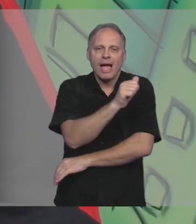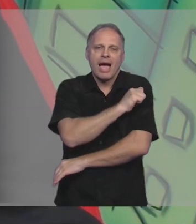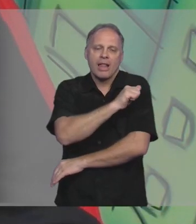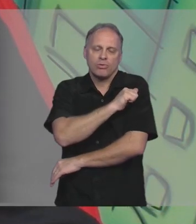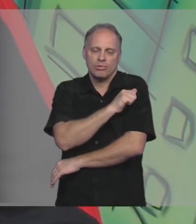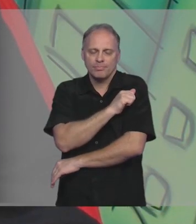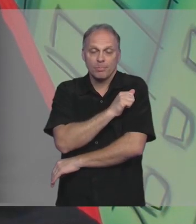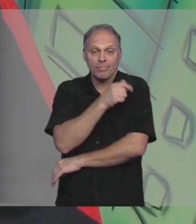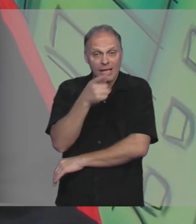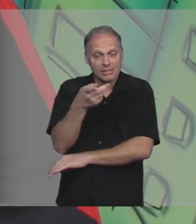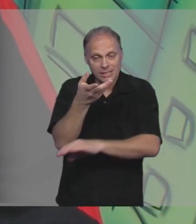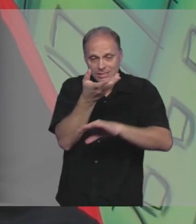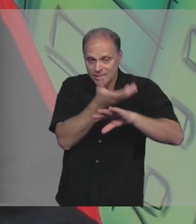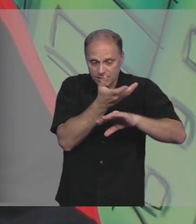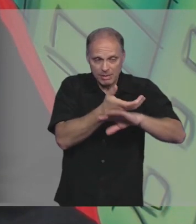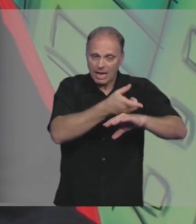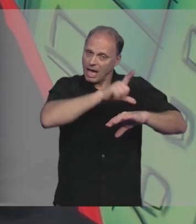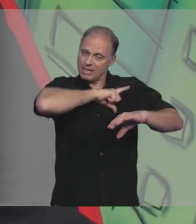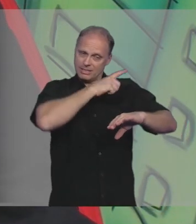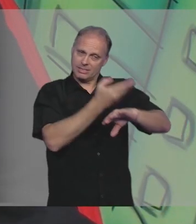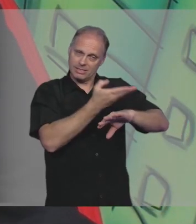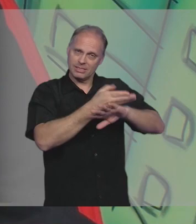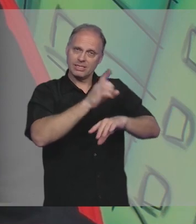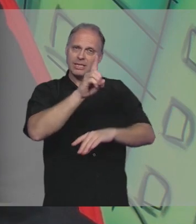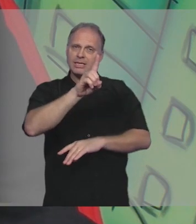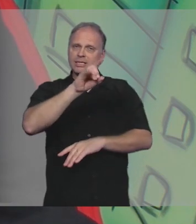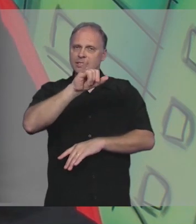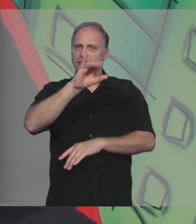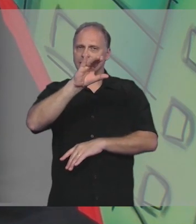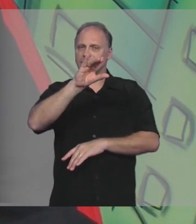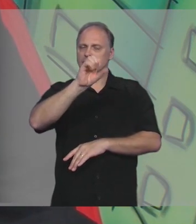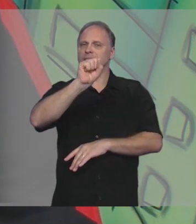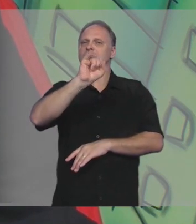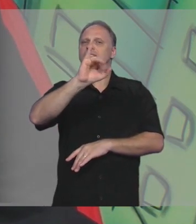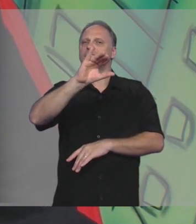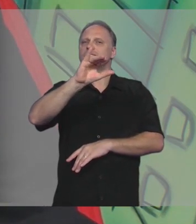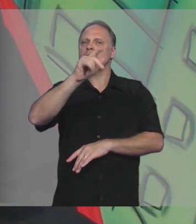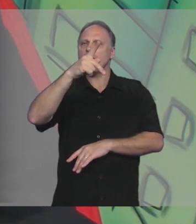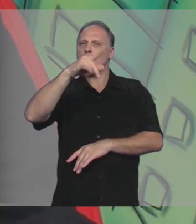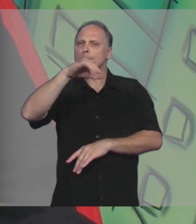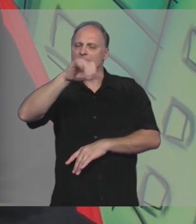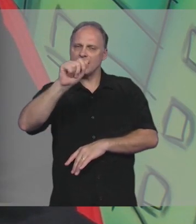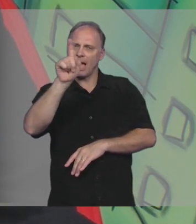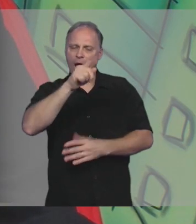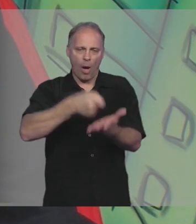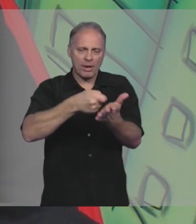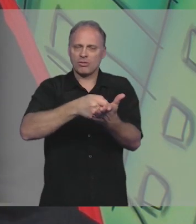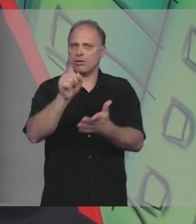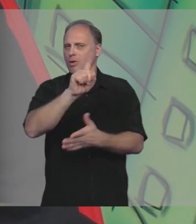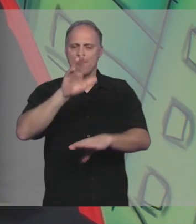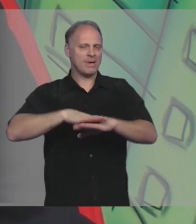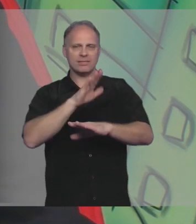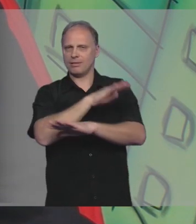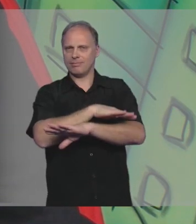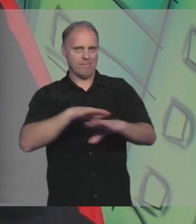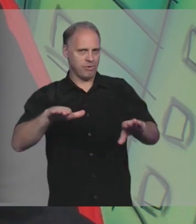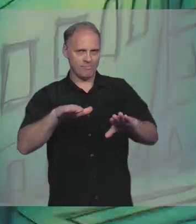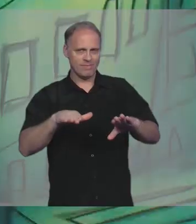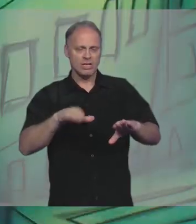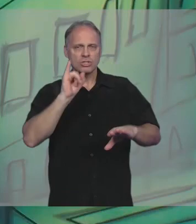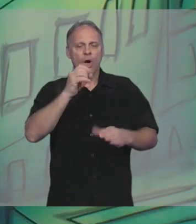E essas disciplinas que até então existiam, elas deixam de ser obrigatórias, a grande maioria delas, só